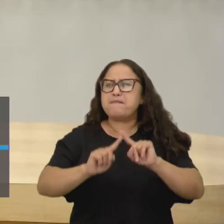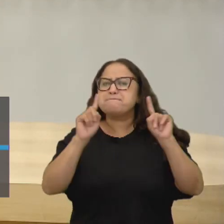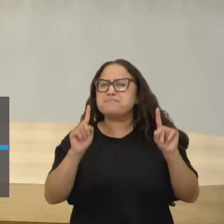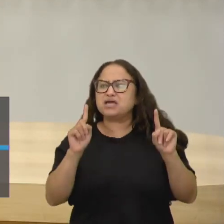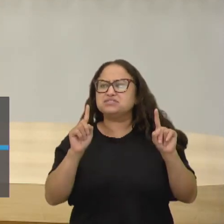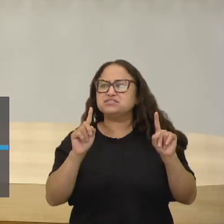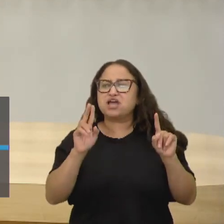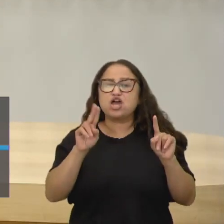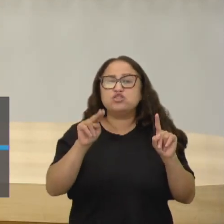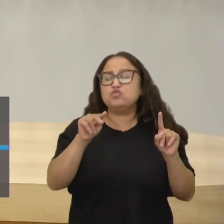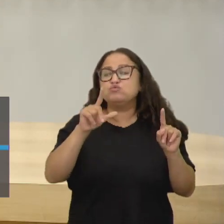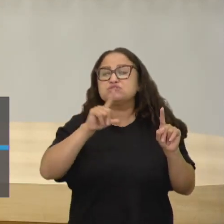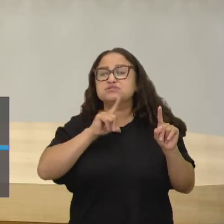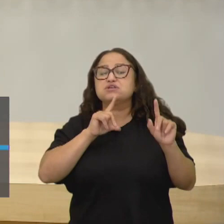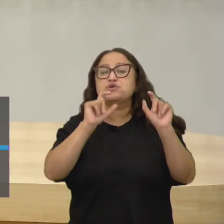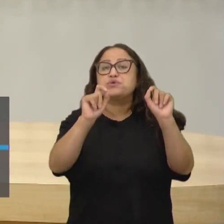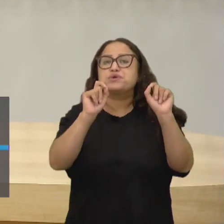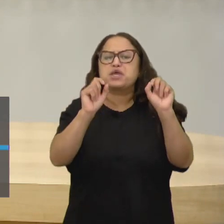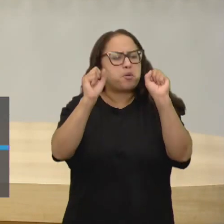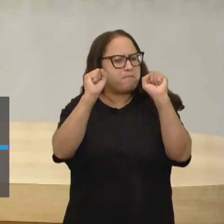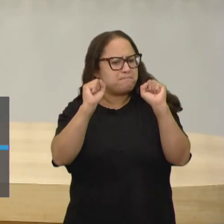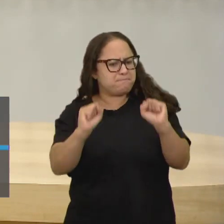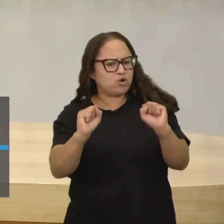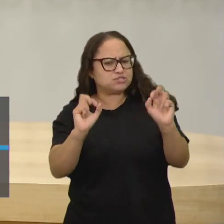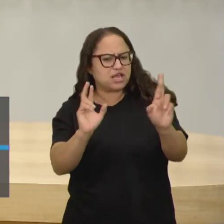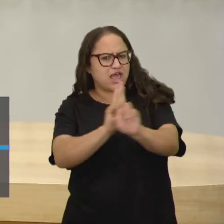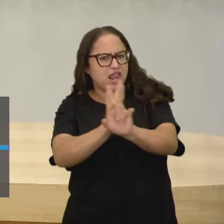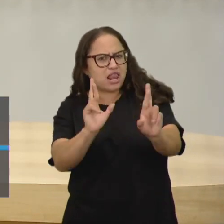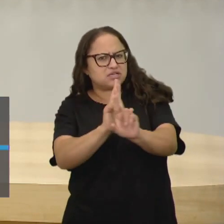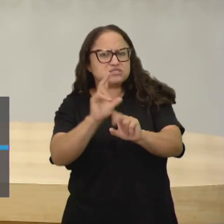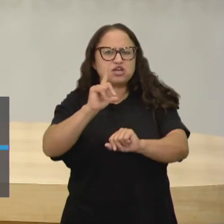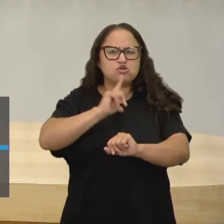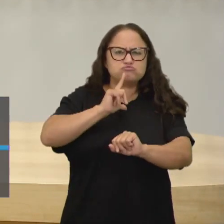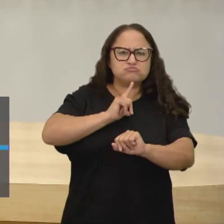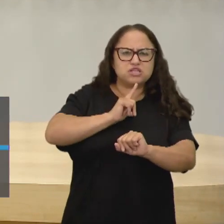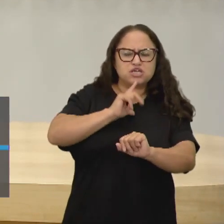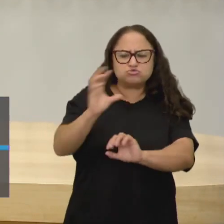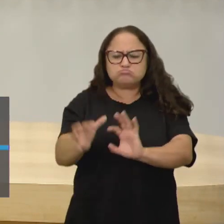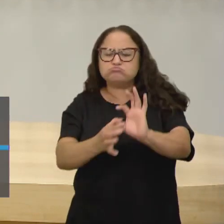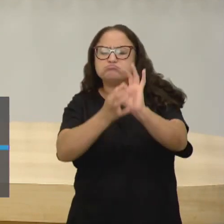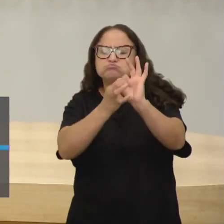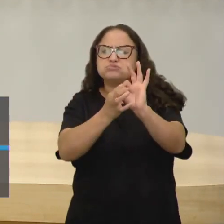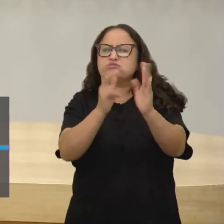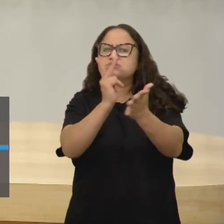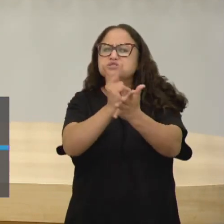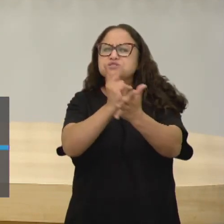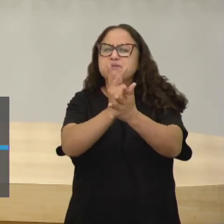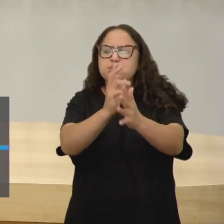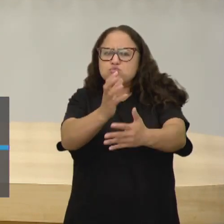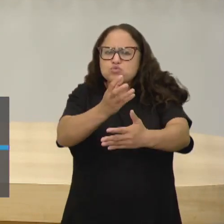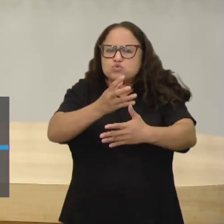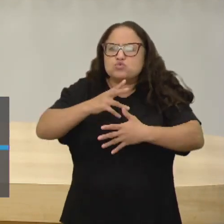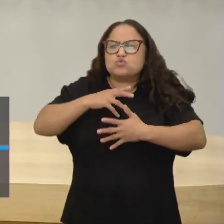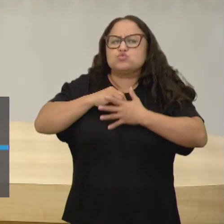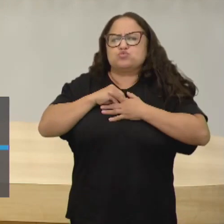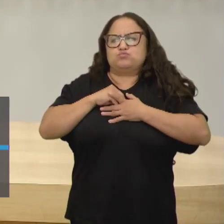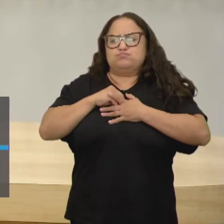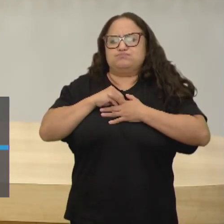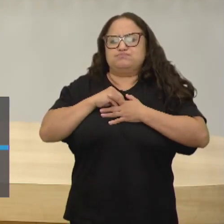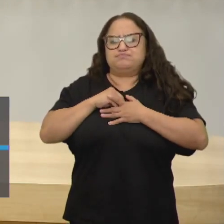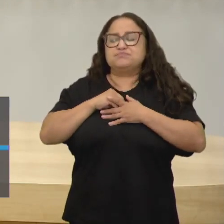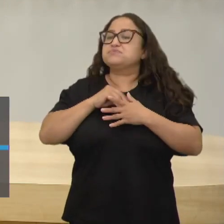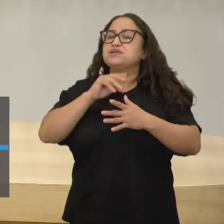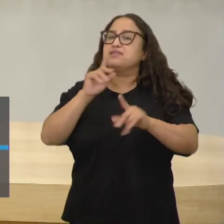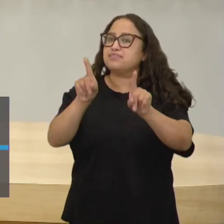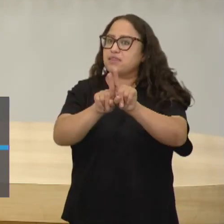impede que elas se possam relacionar, interrelacionar muito intimamente. Tanto é